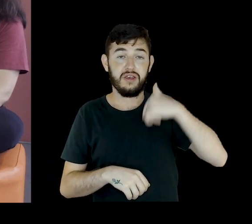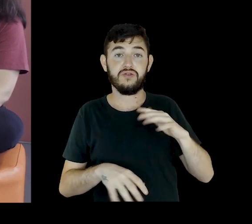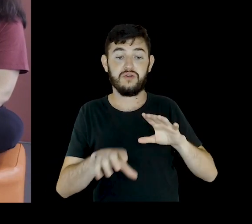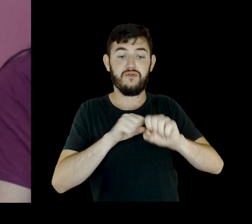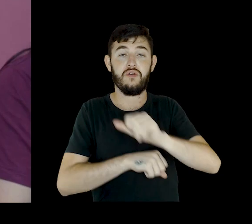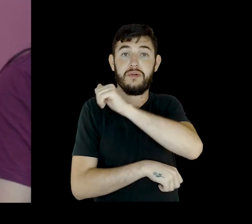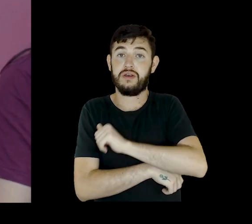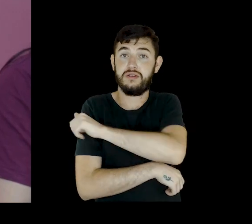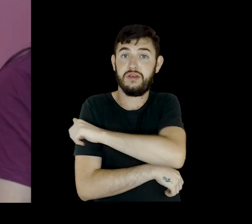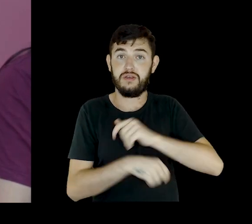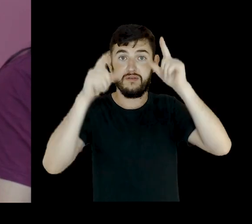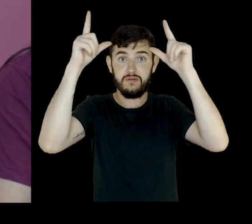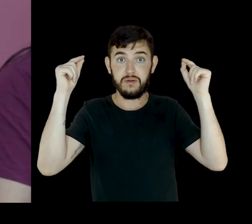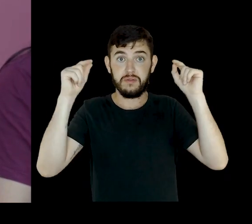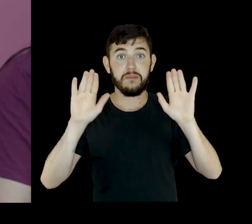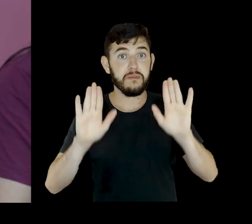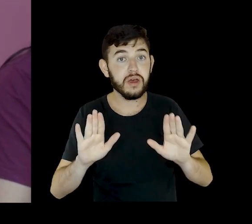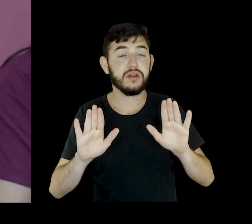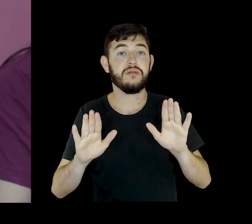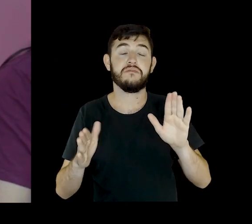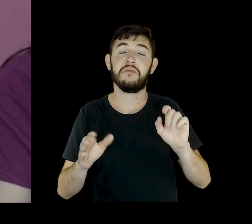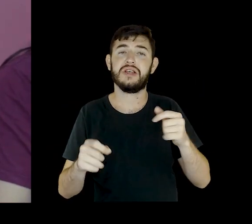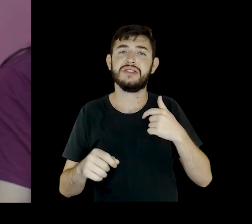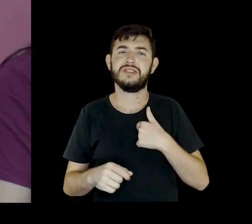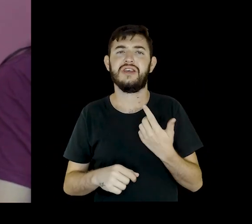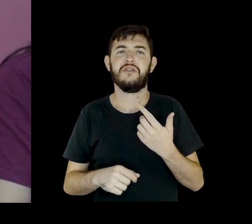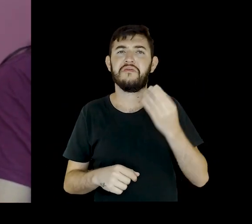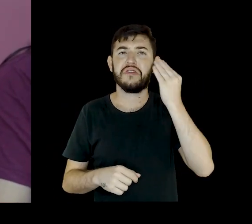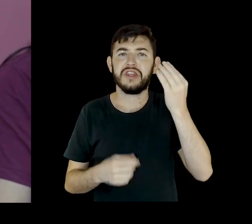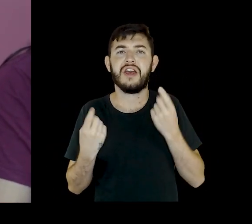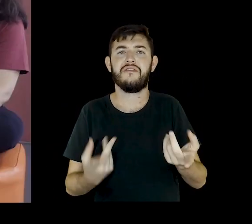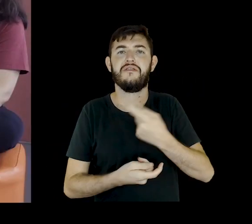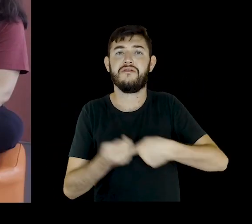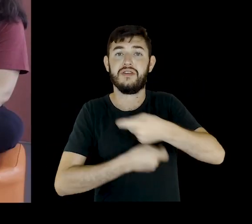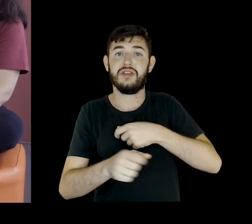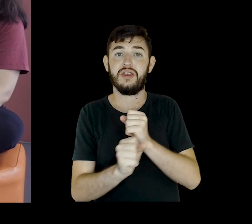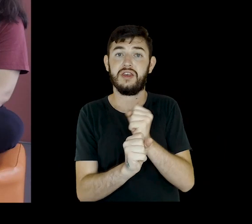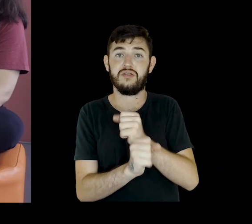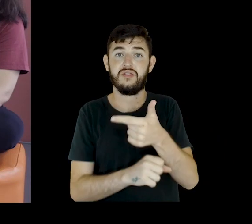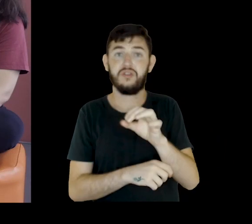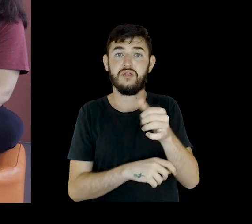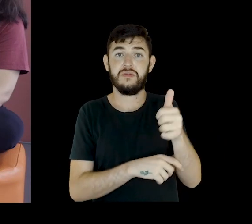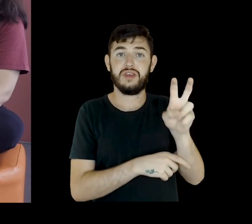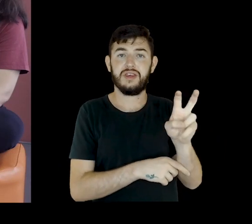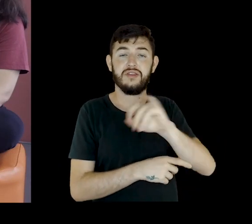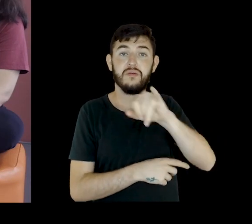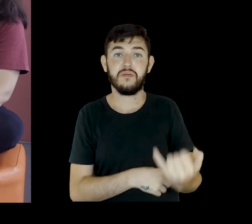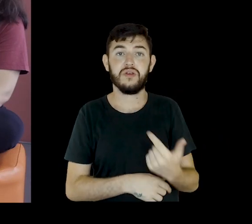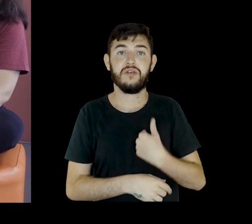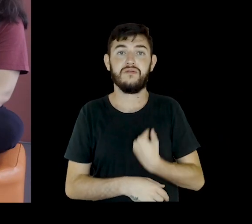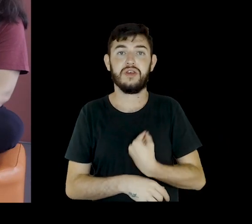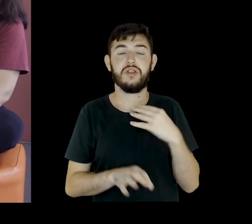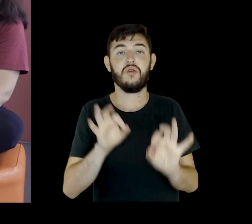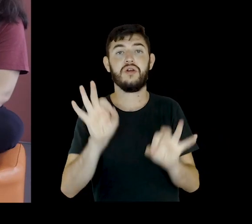como enfermeira, mas de alguma forma eu sempre tentava empreender. E em 2015 surgiu a oportunidade